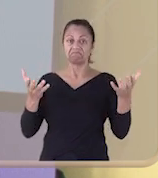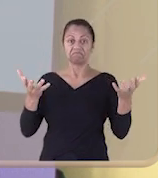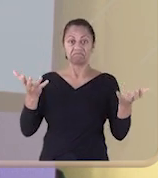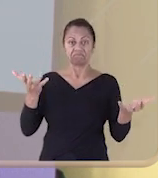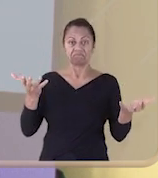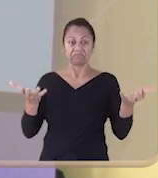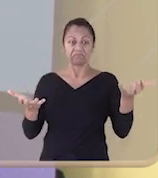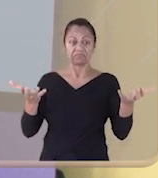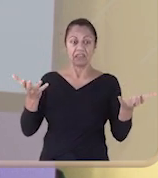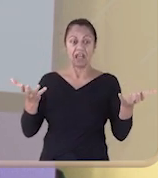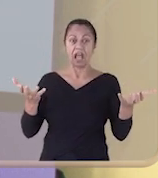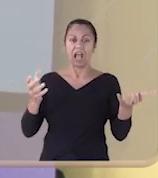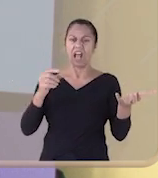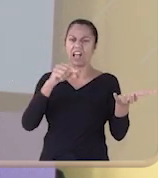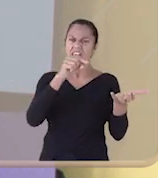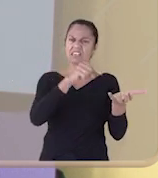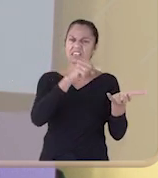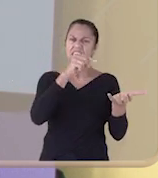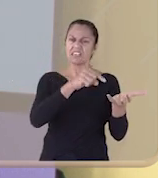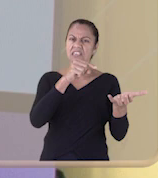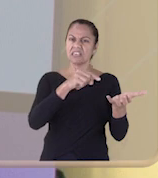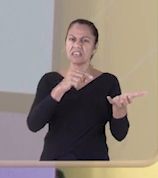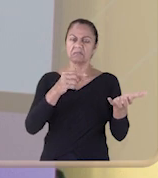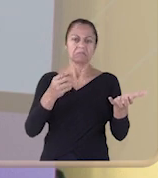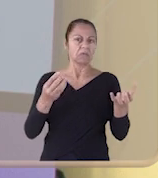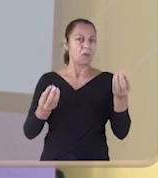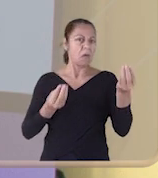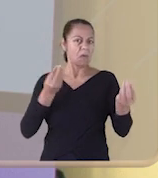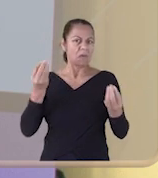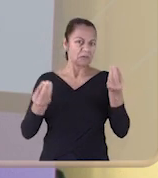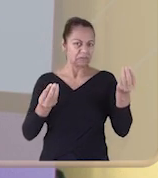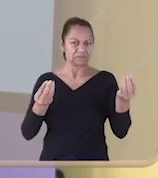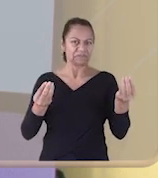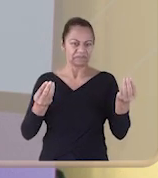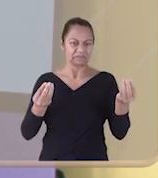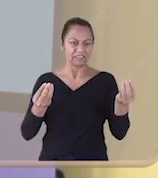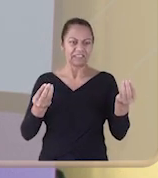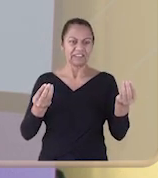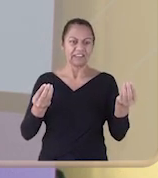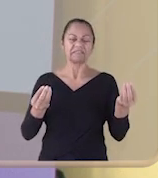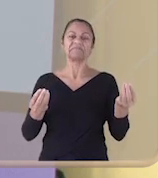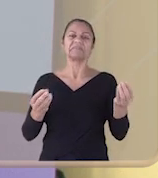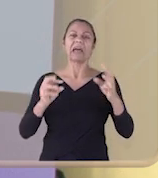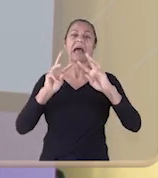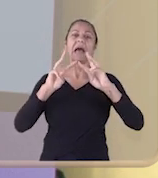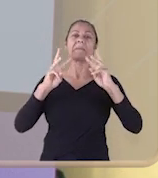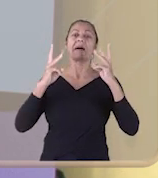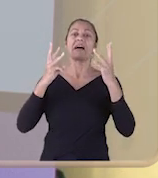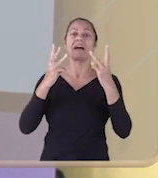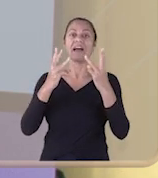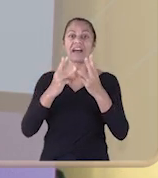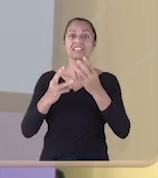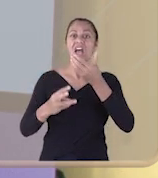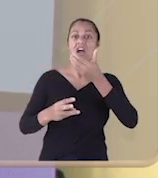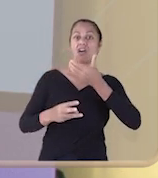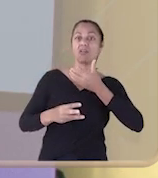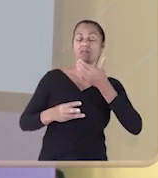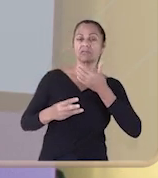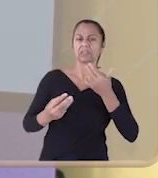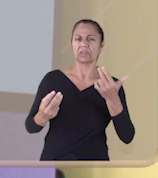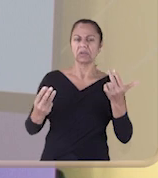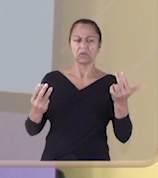podemos dizer que a massa de 4 maçãs é igual à massa de 3 peras,